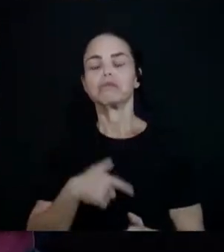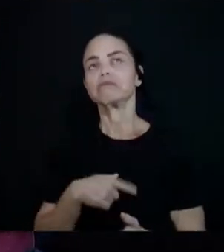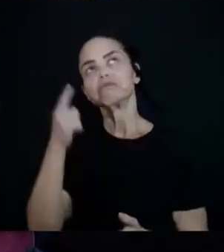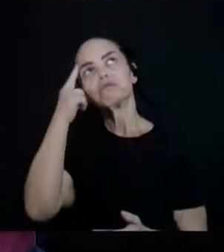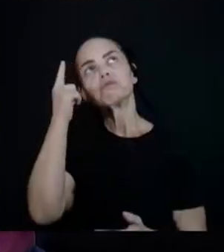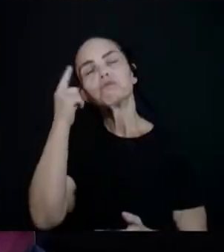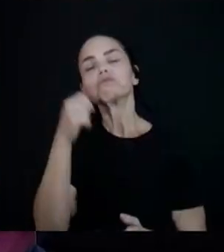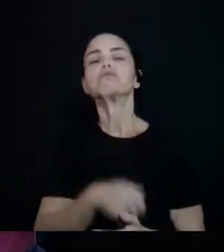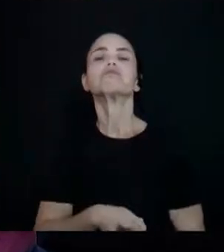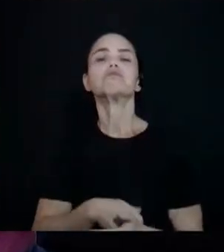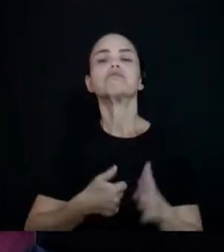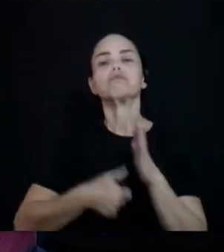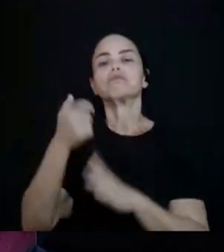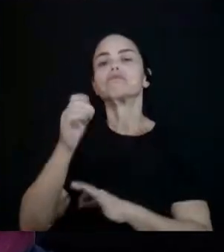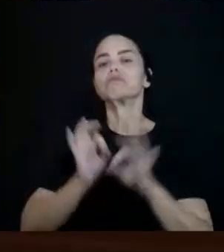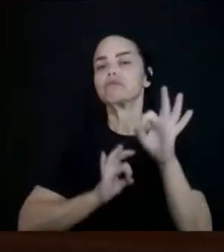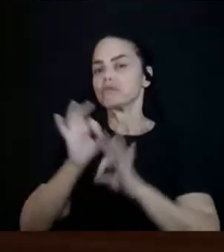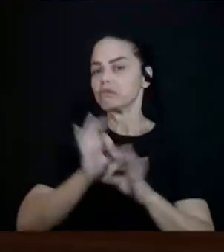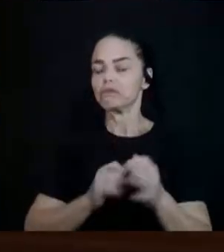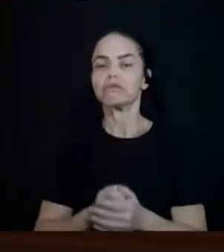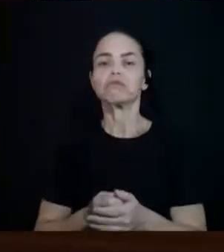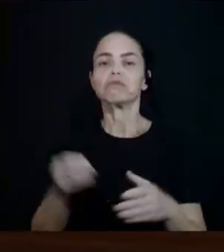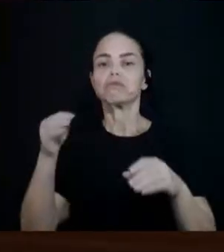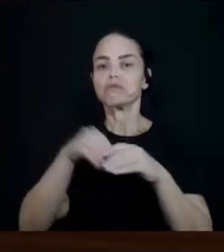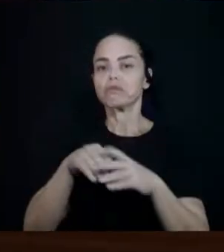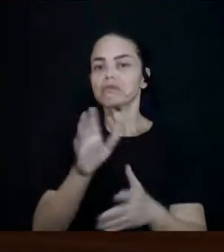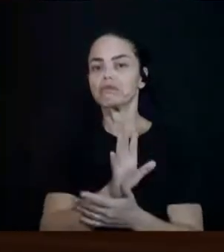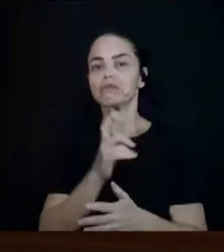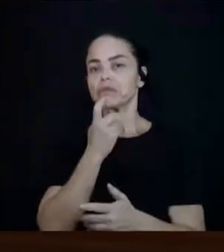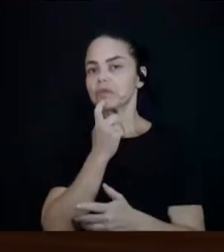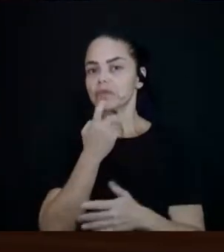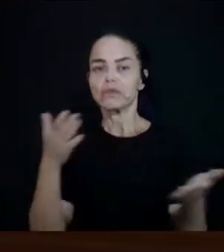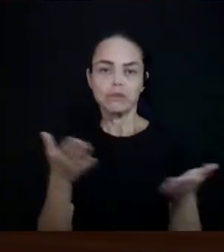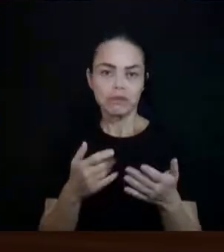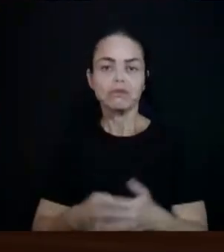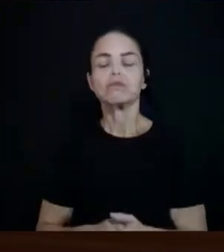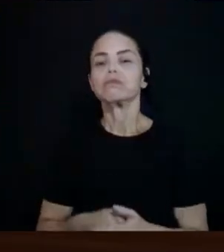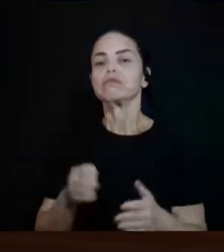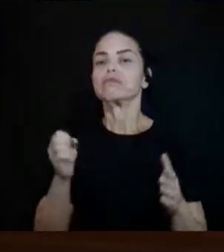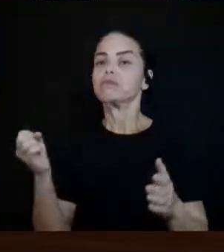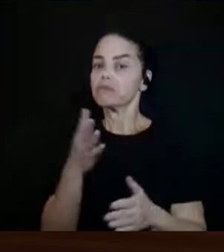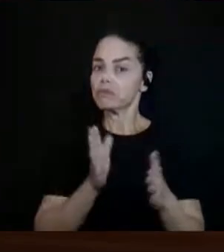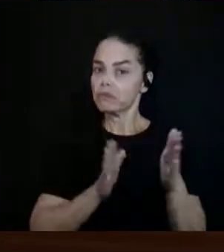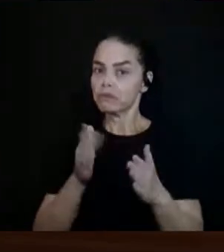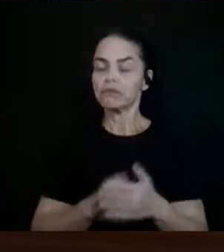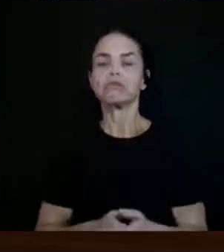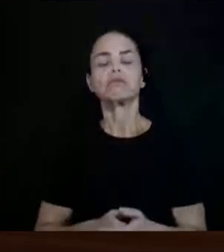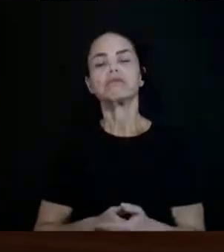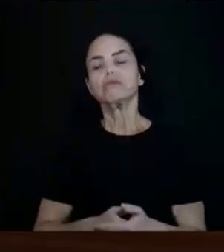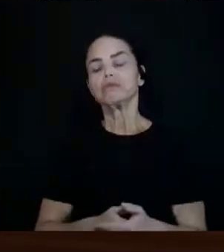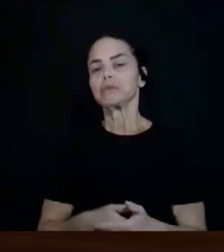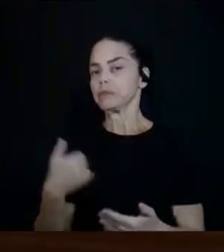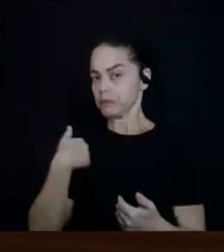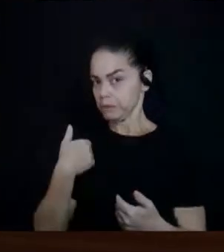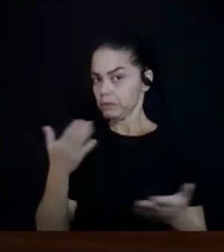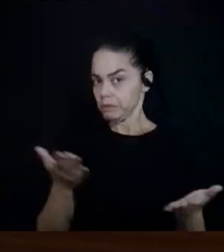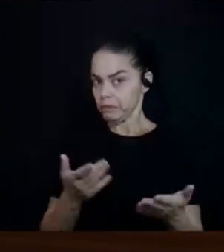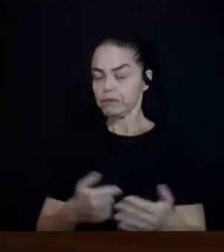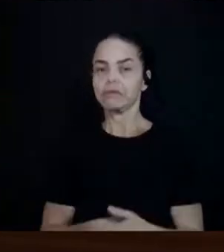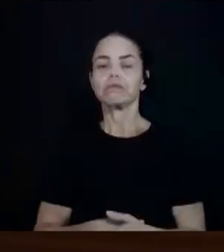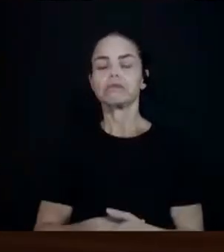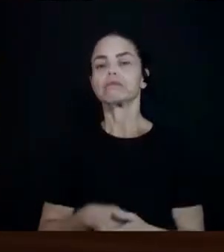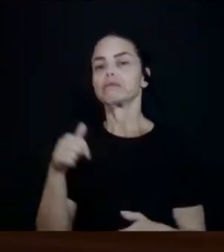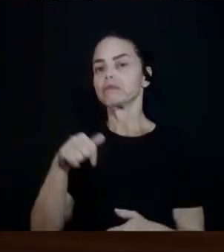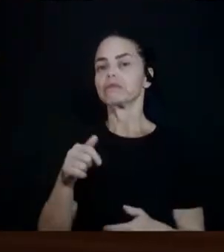primeiros projetos que serão implementados aqui em Campinas agora nessa nova fase? A princípio agora, eu estou há poucos dias aqui, né?